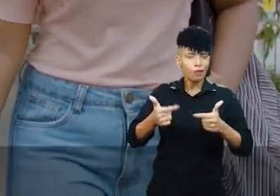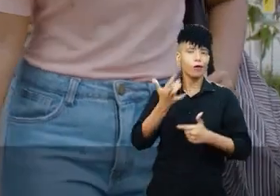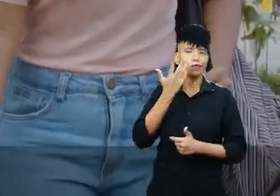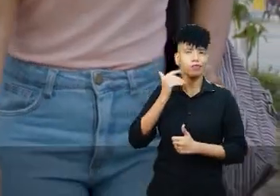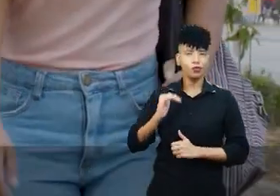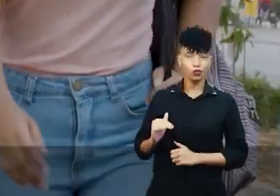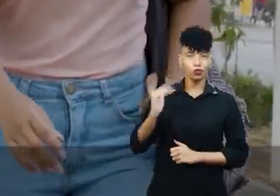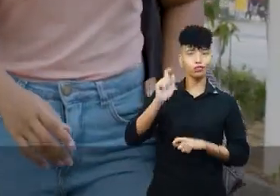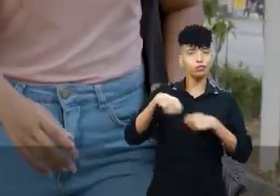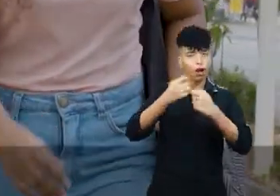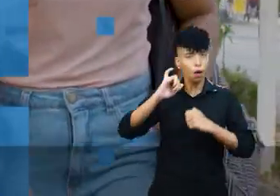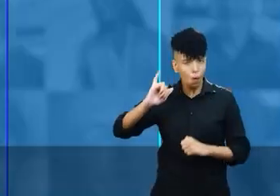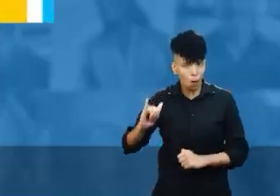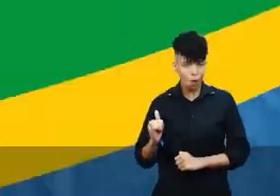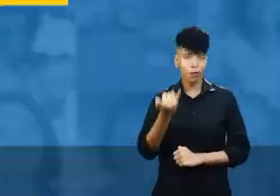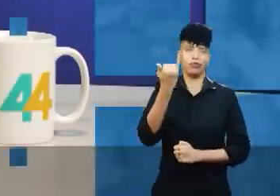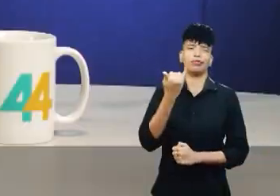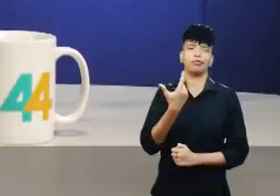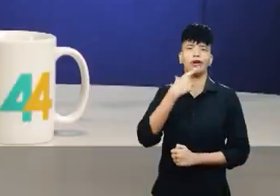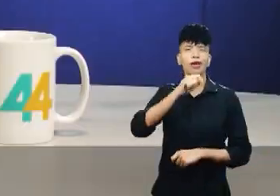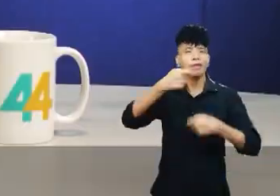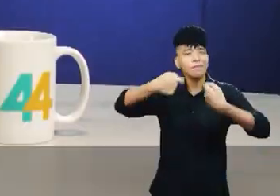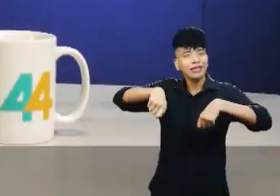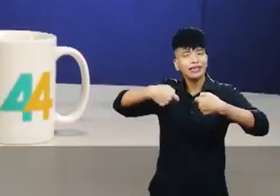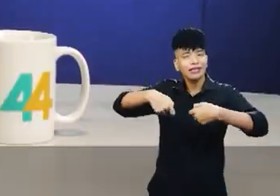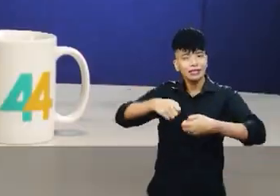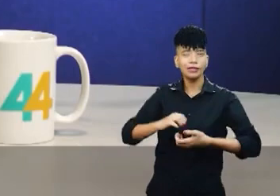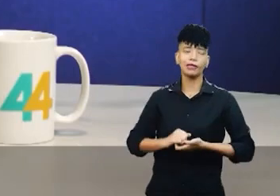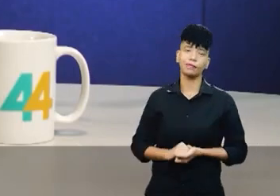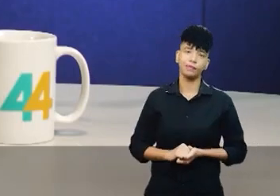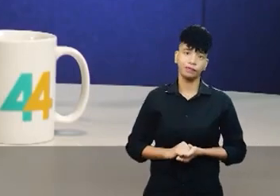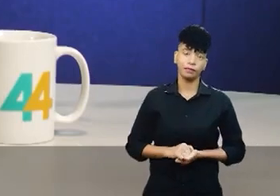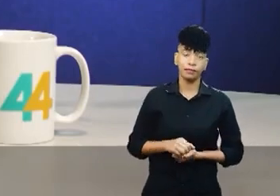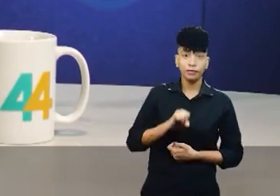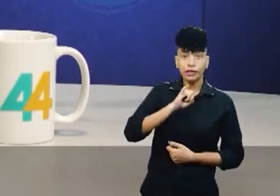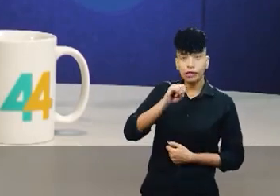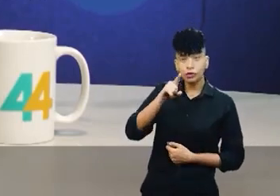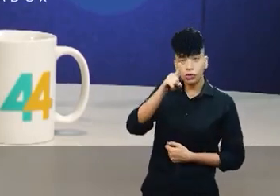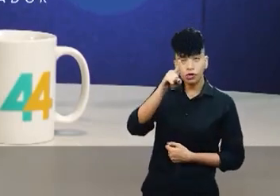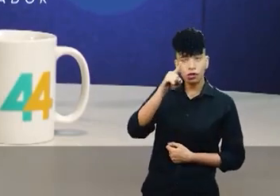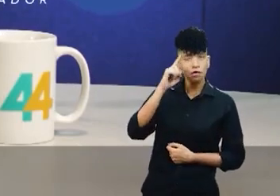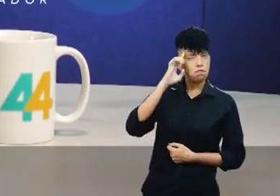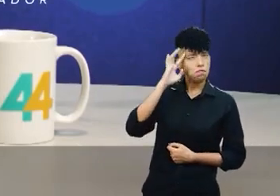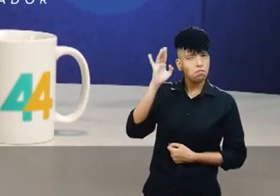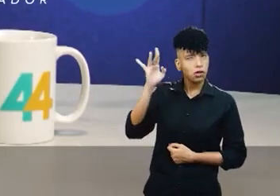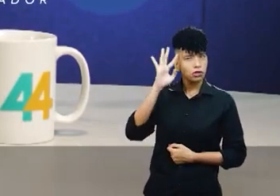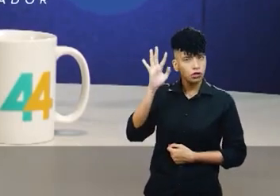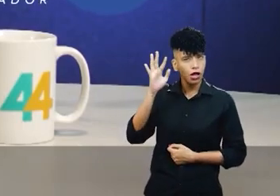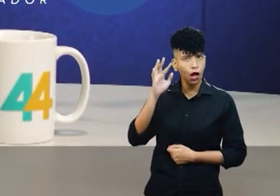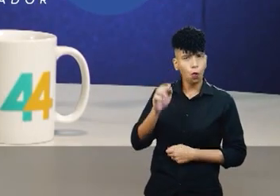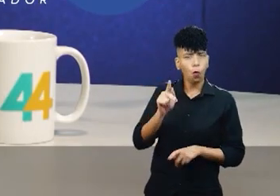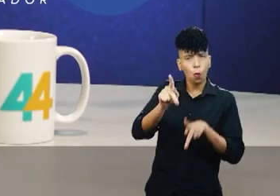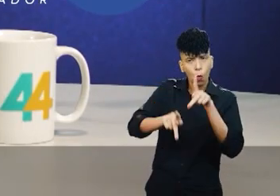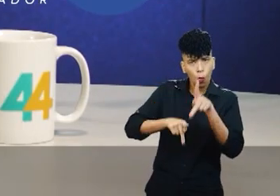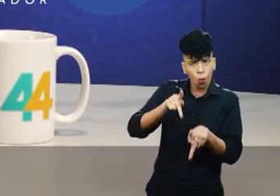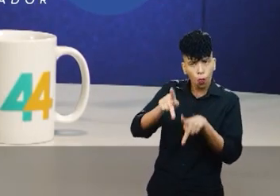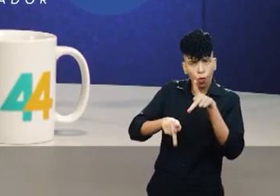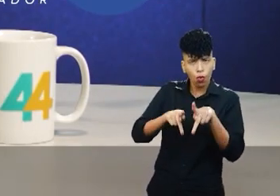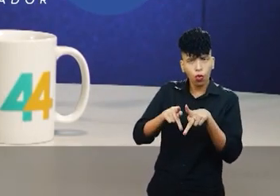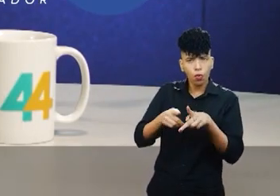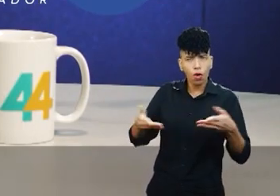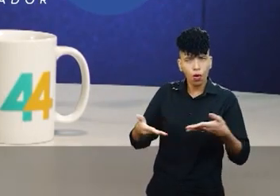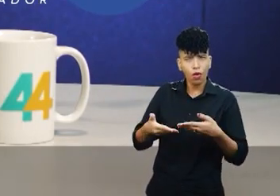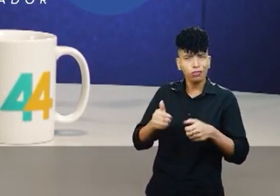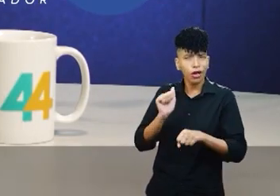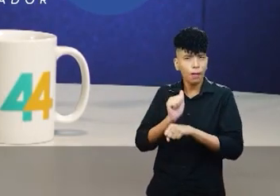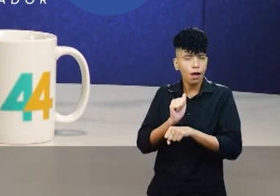oportunidade para quem mais precisa. Se você imaginar que essa população que está esperando uma